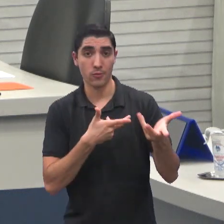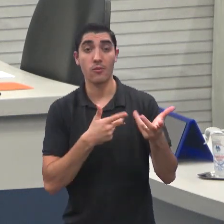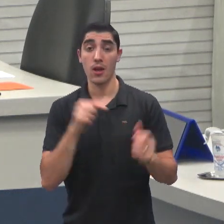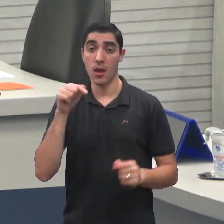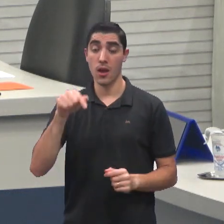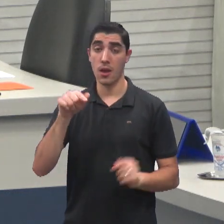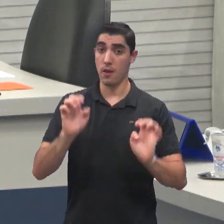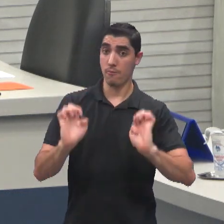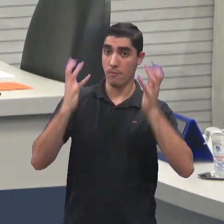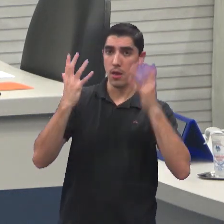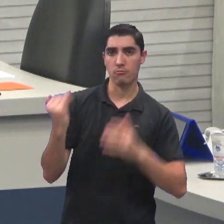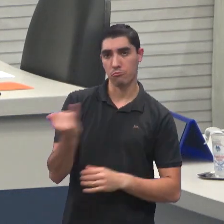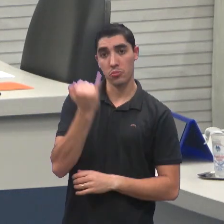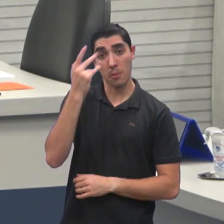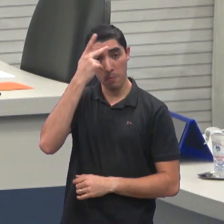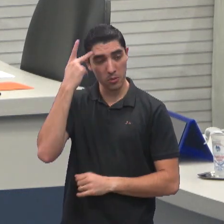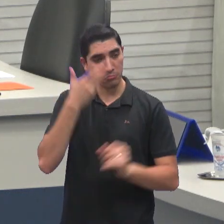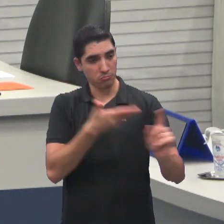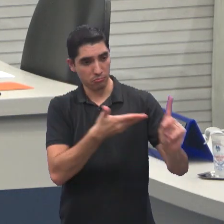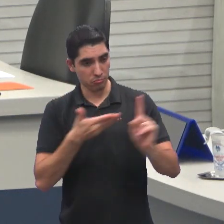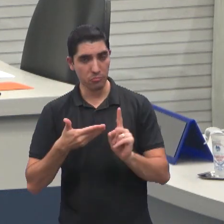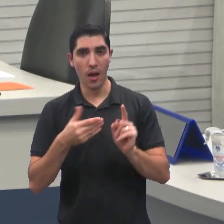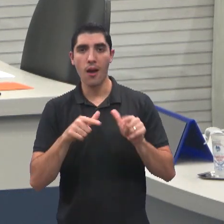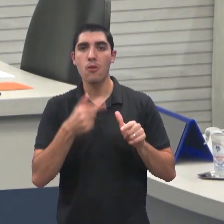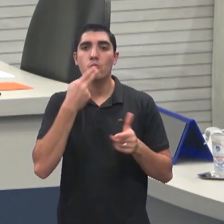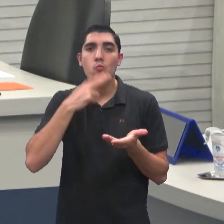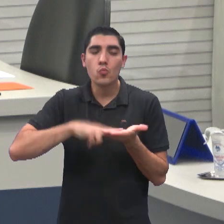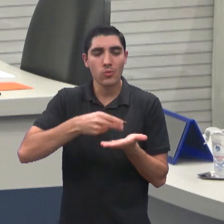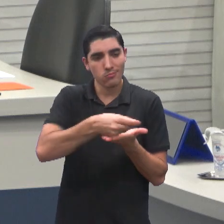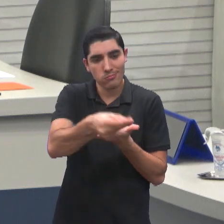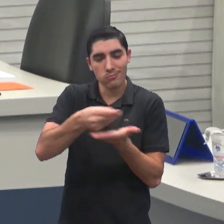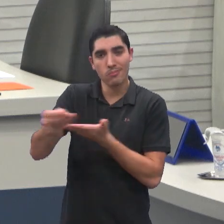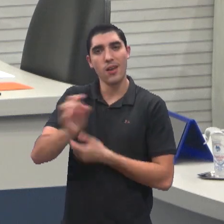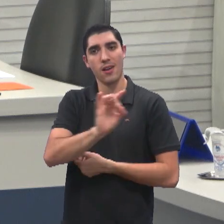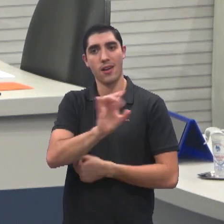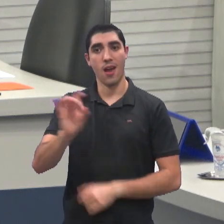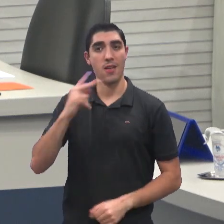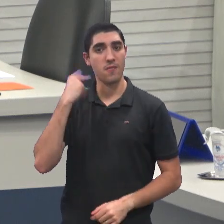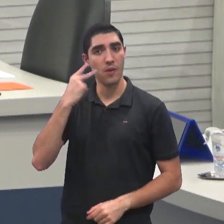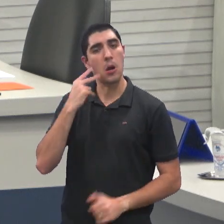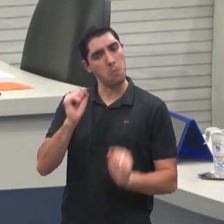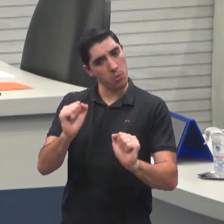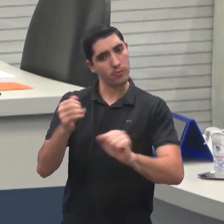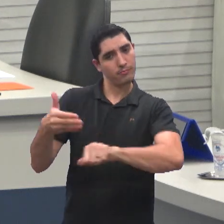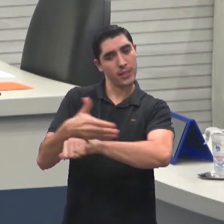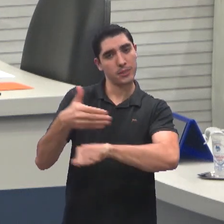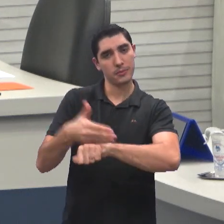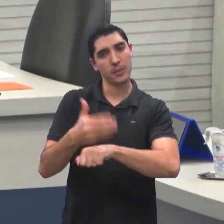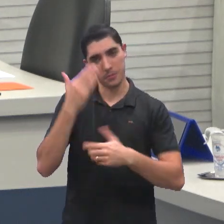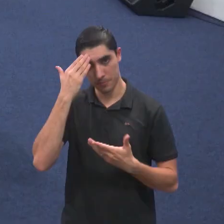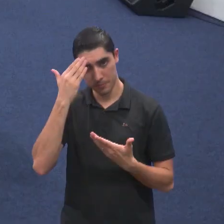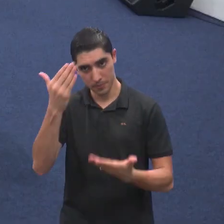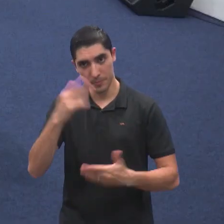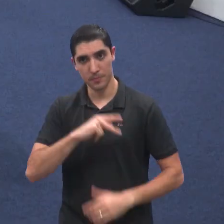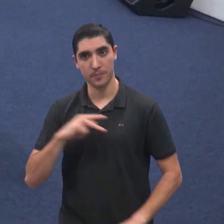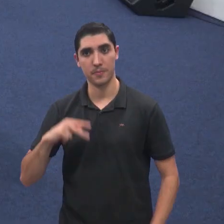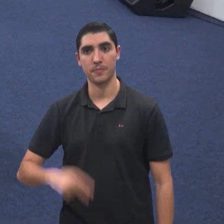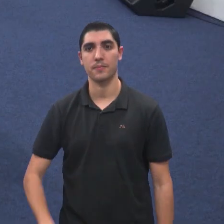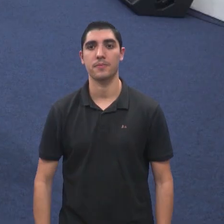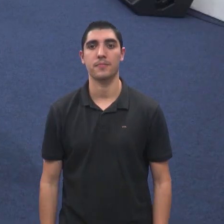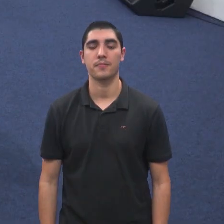Câmara e trouxeram aí um convite para cada vereador participar dessa importante feira. Obrigado, senhor presidente.